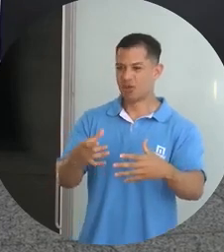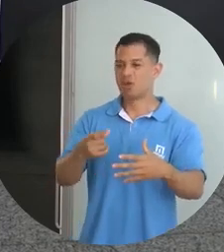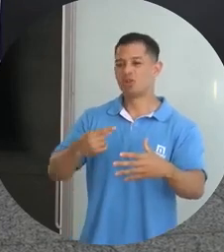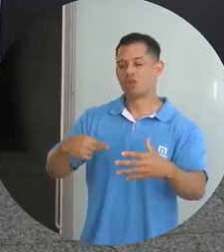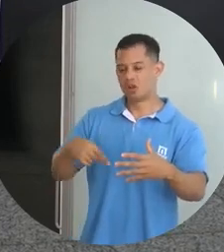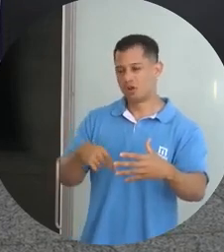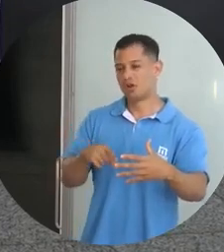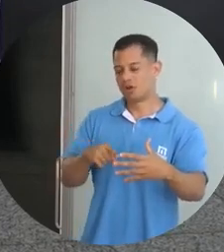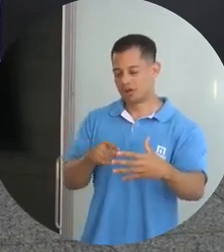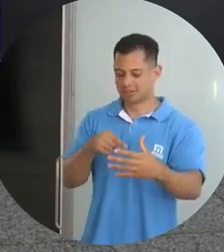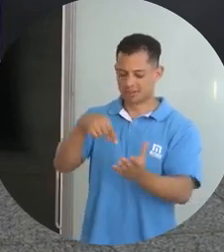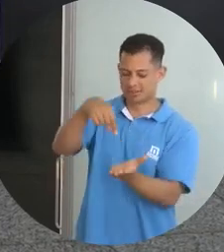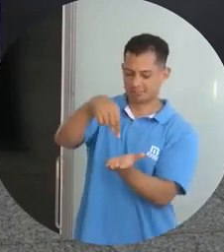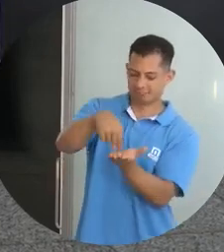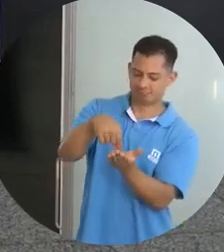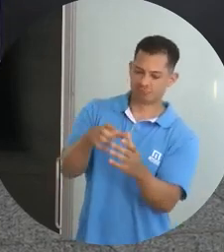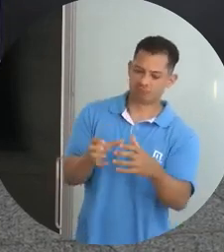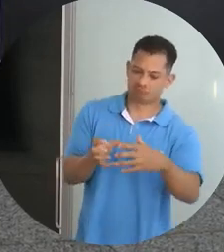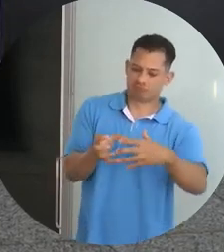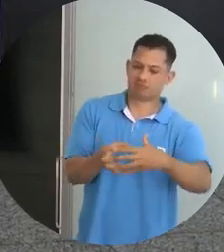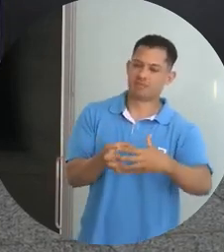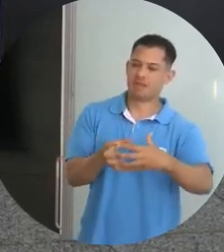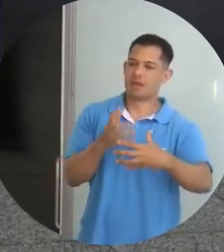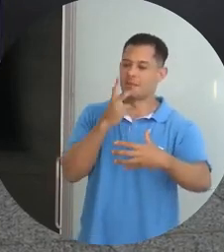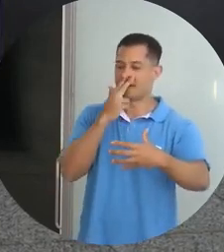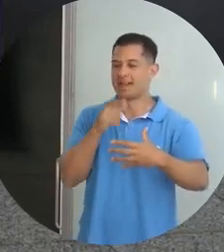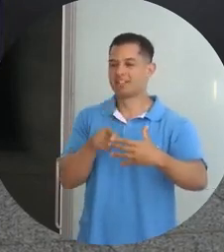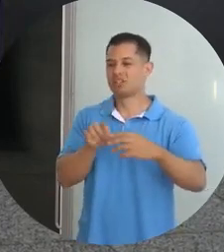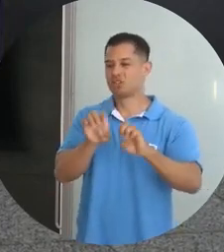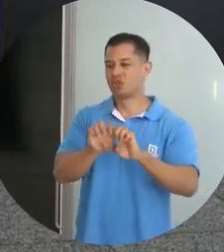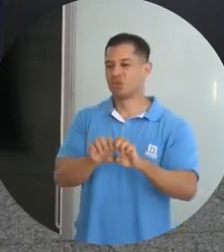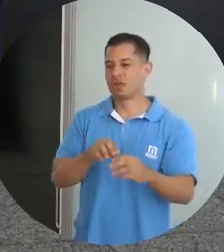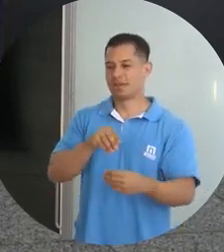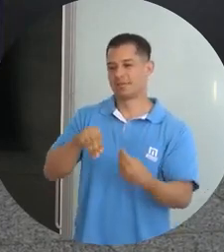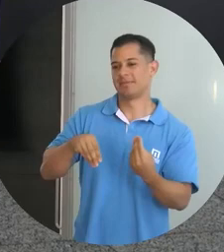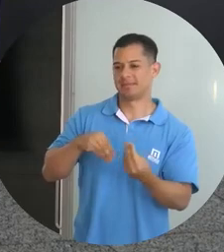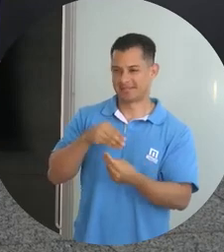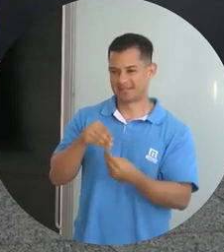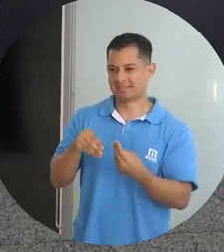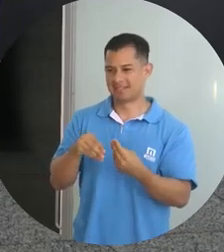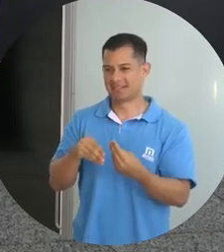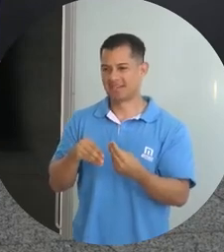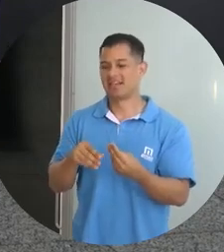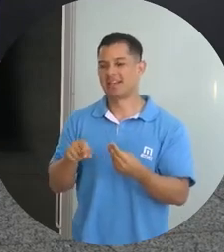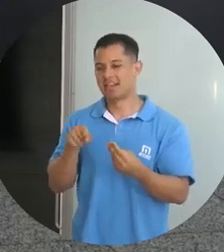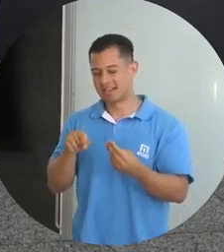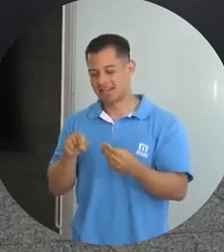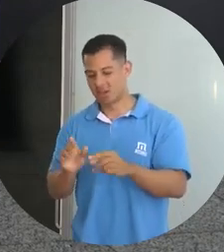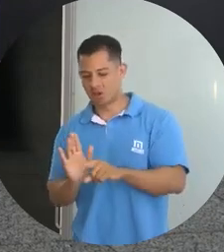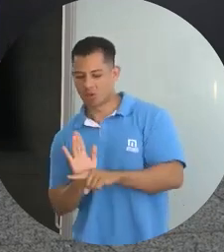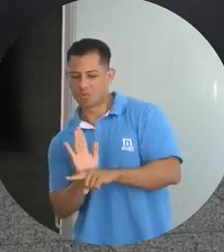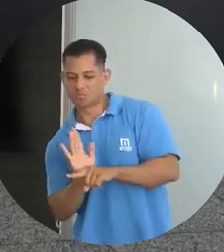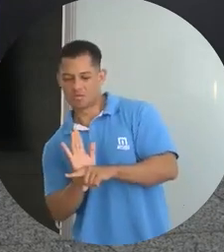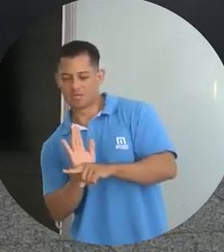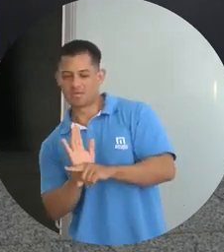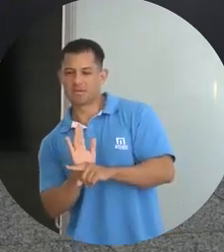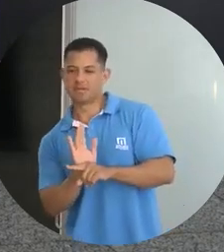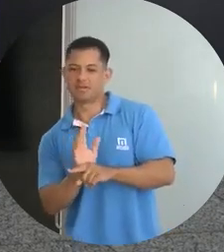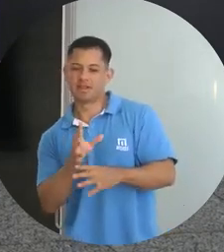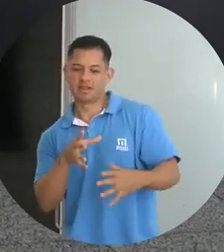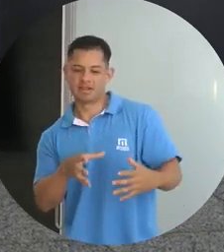isso na estaca e utiliza ele como uma estrutura mista. A contribuição dele aos primeiros metros da estaca,